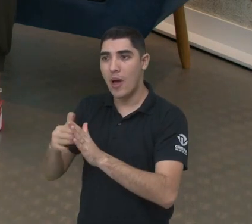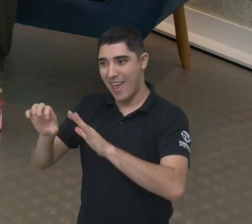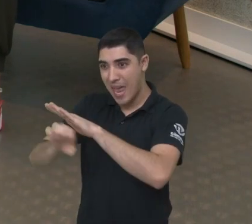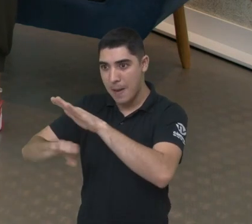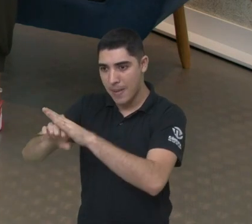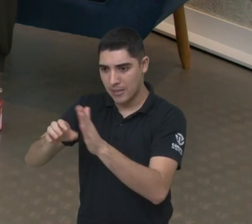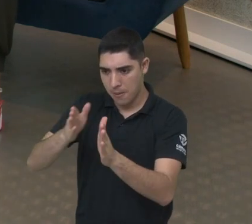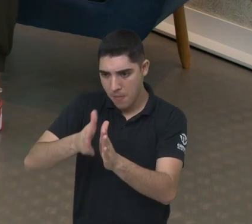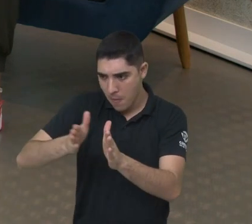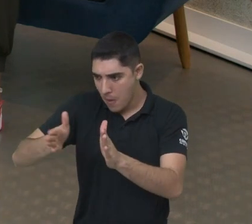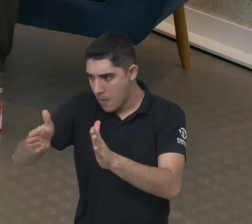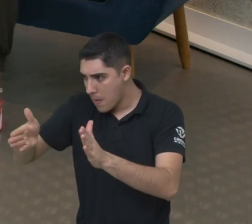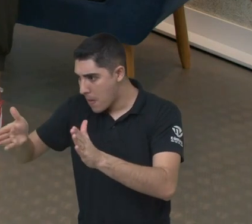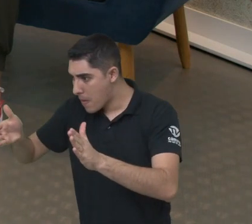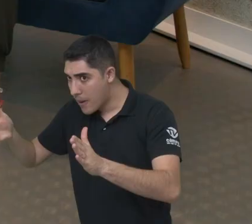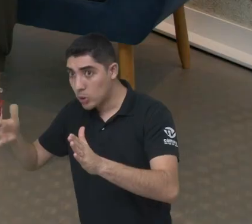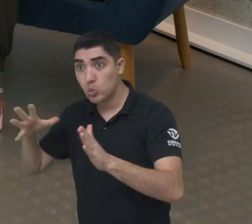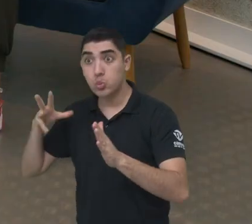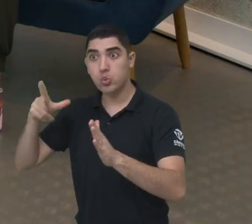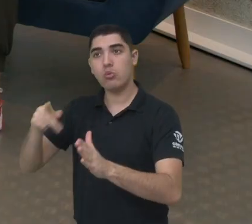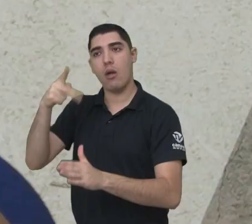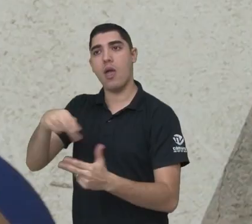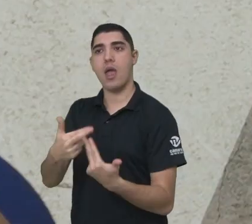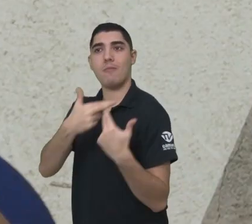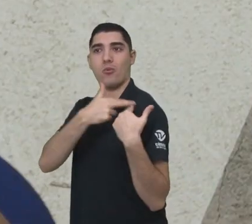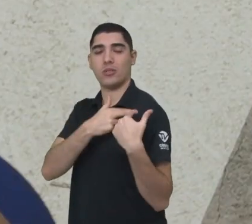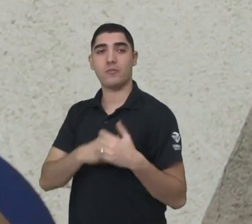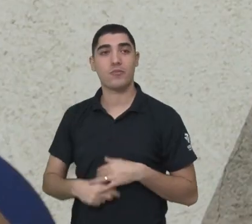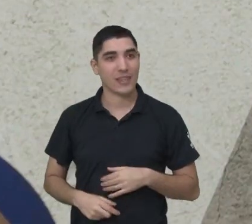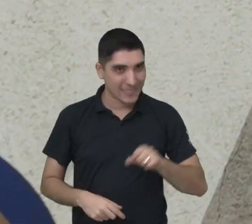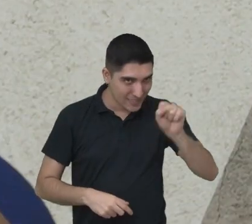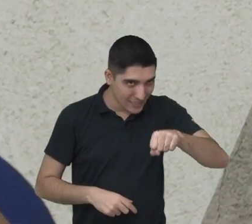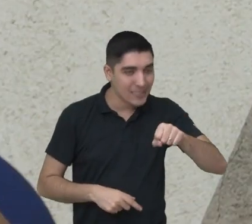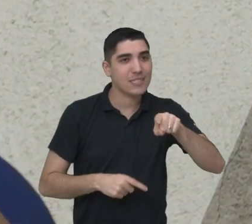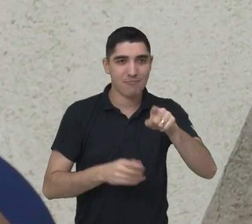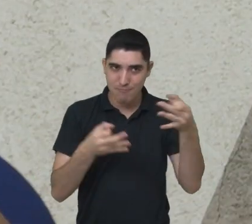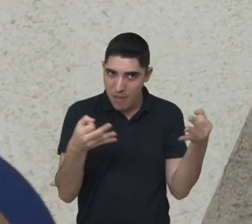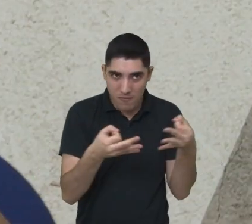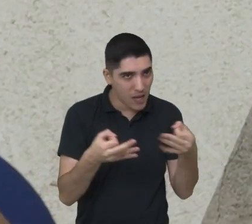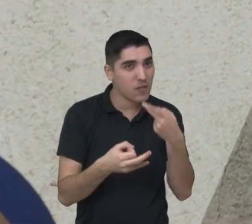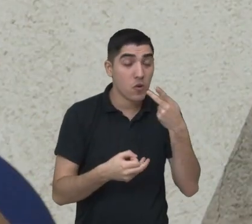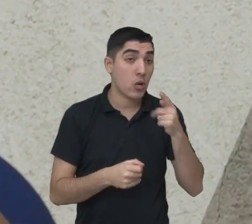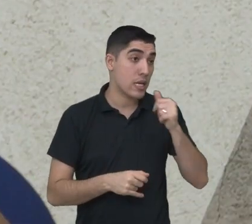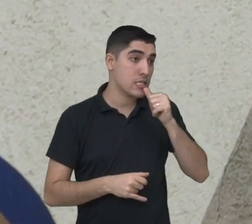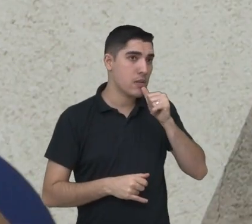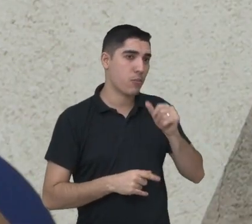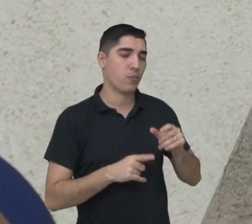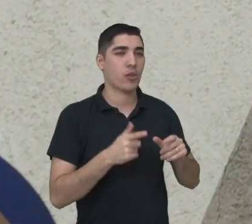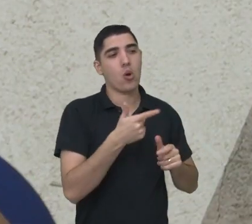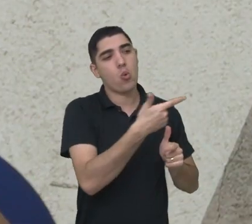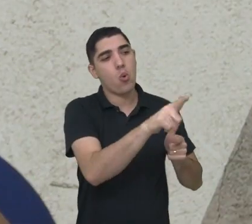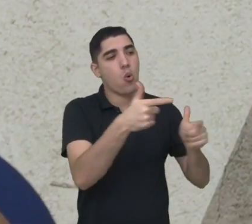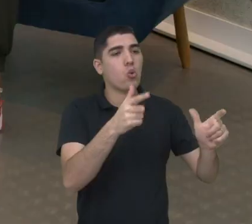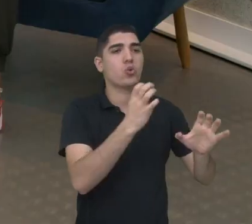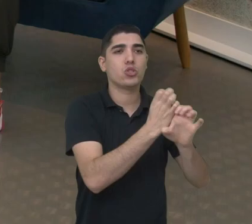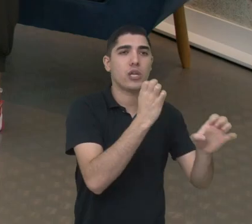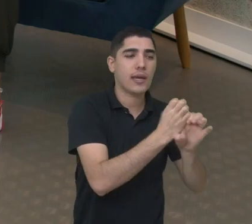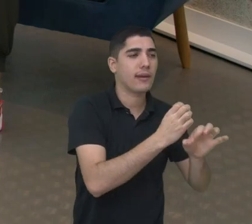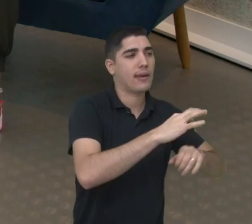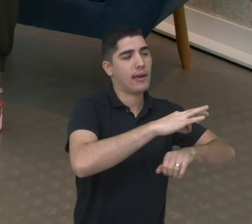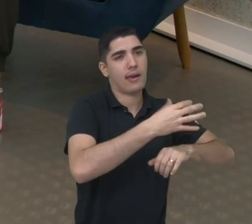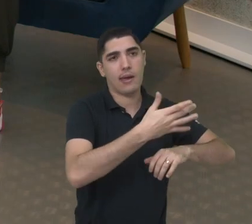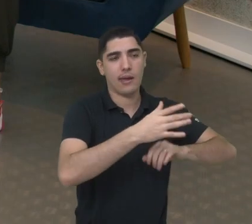das empresas, é isso? Perfeito, Aleph. Ele acaba sendo um gestor, né? Uhum. Então, assim, nós temos os outros engenheiros, né?